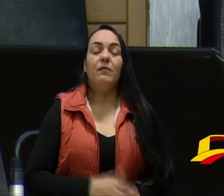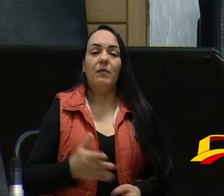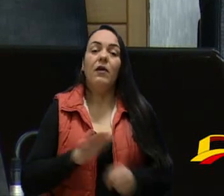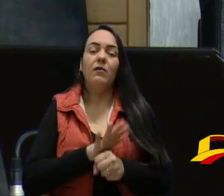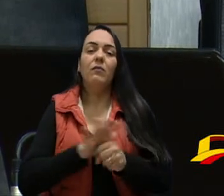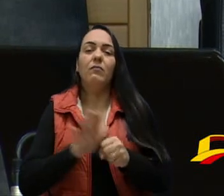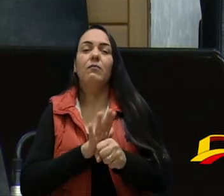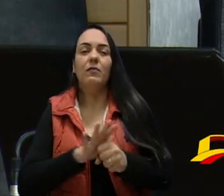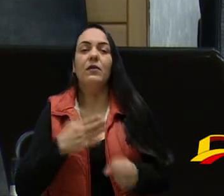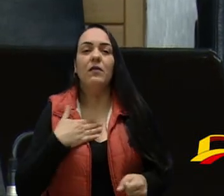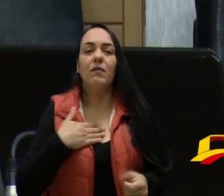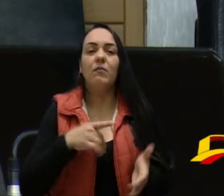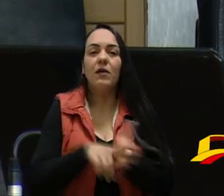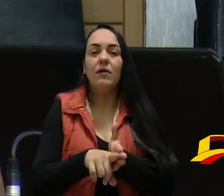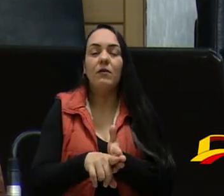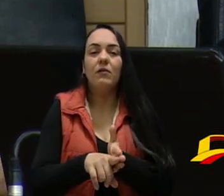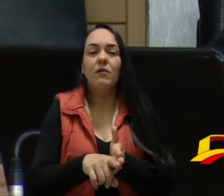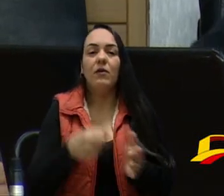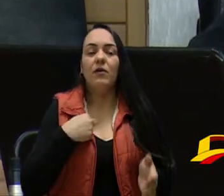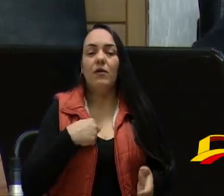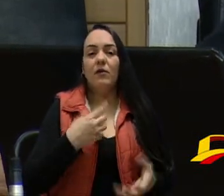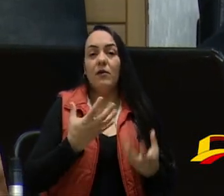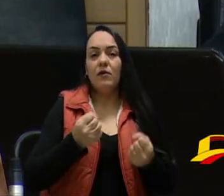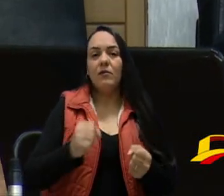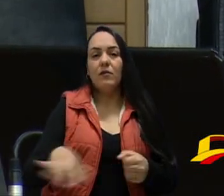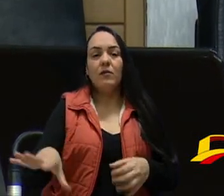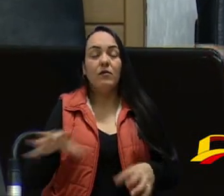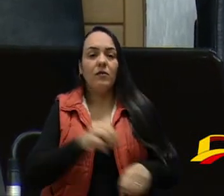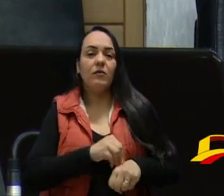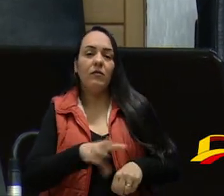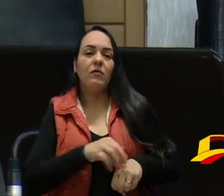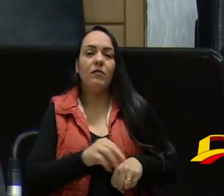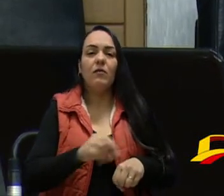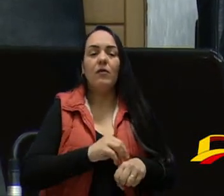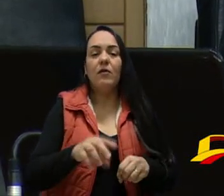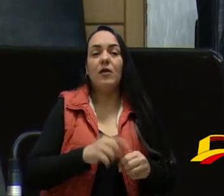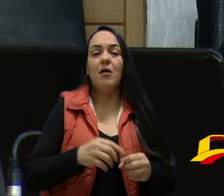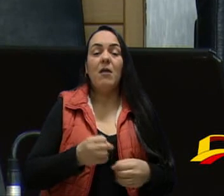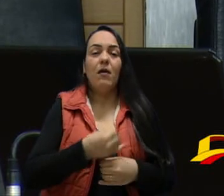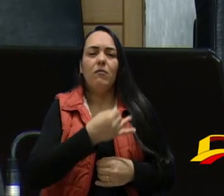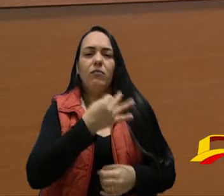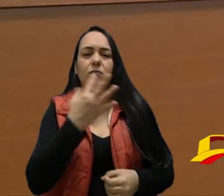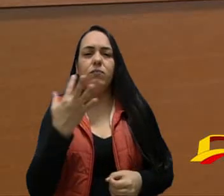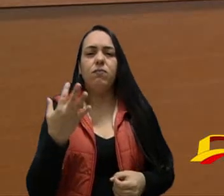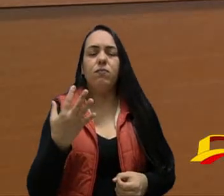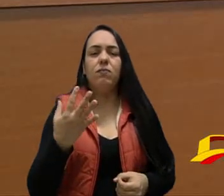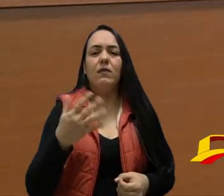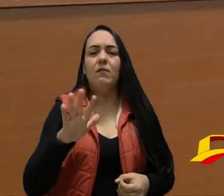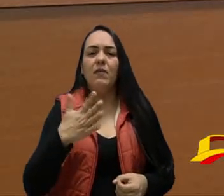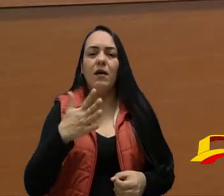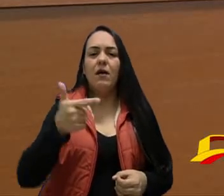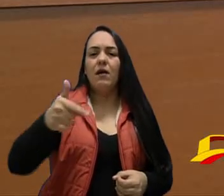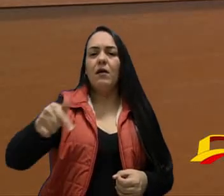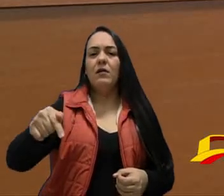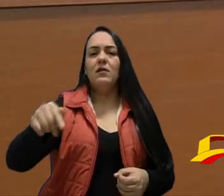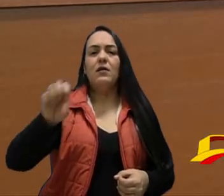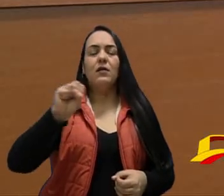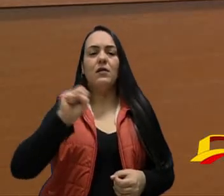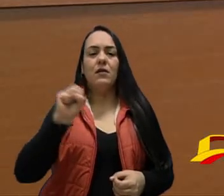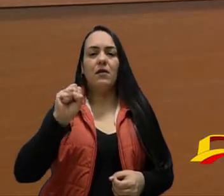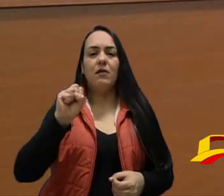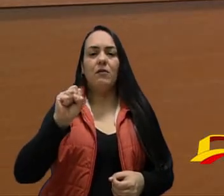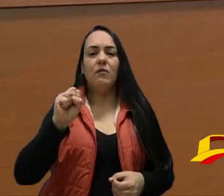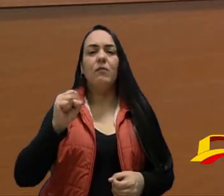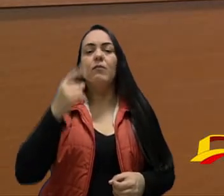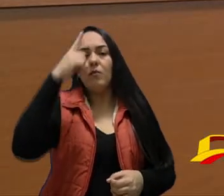sim pois não vereadora eu tô recebendo informação aqui que pela última contagem nós temos 78 servidores